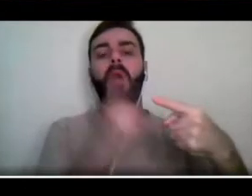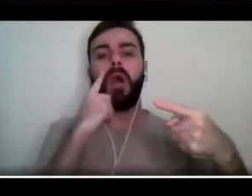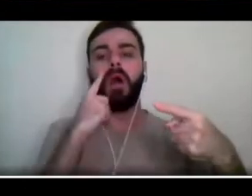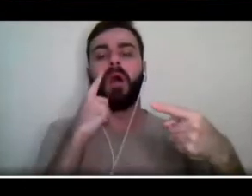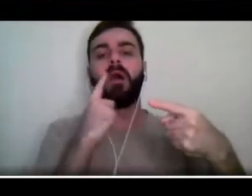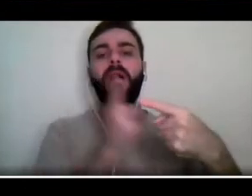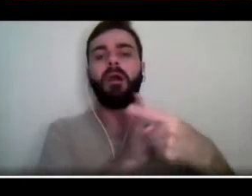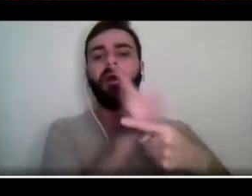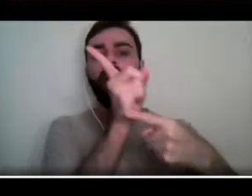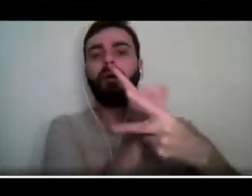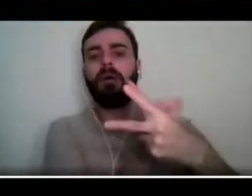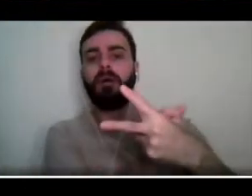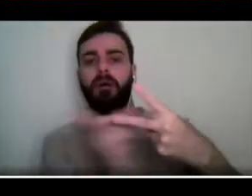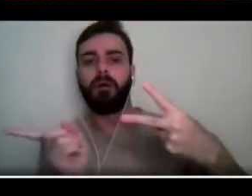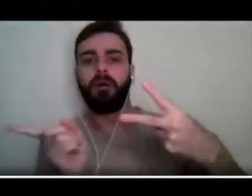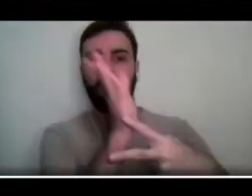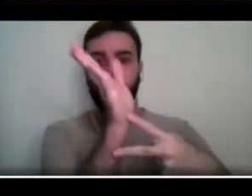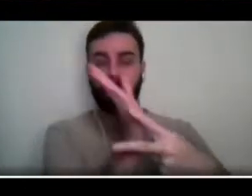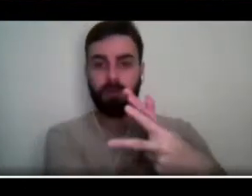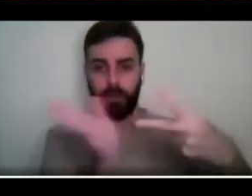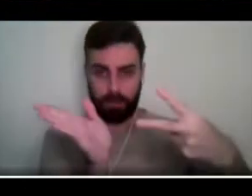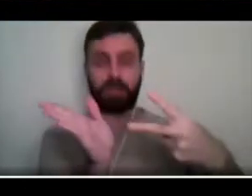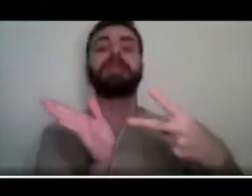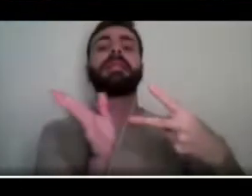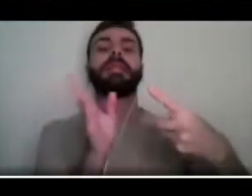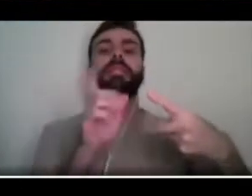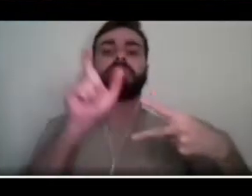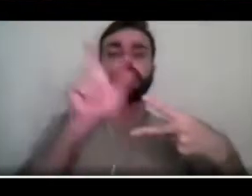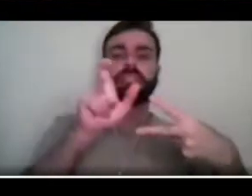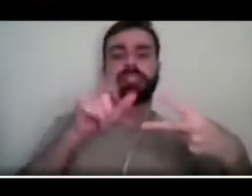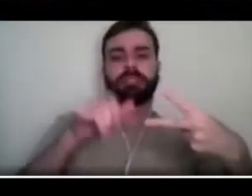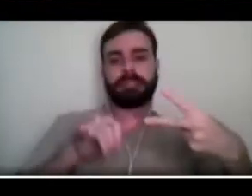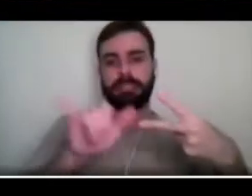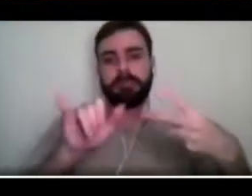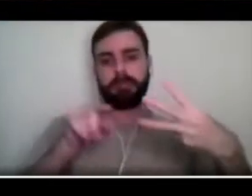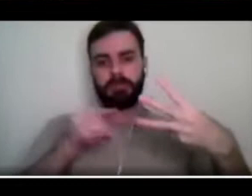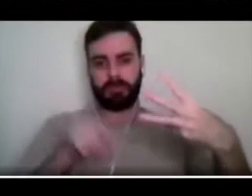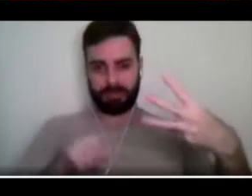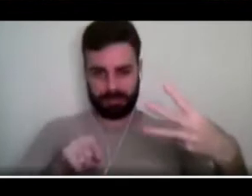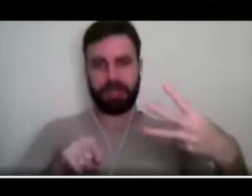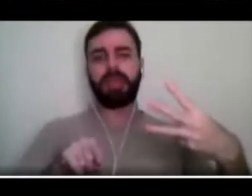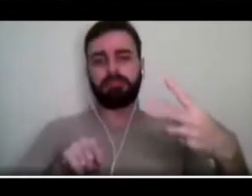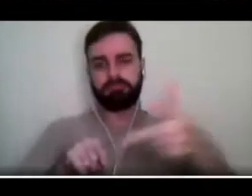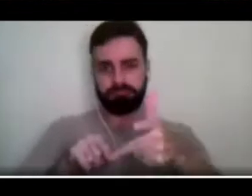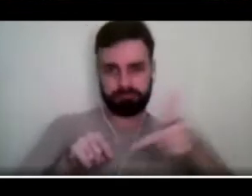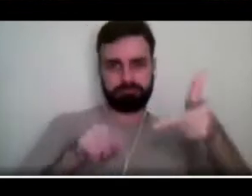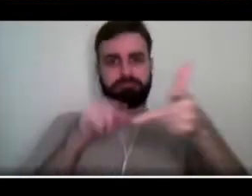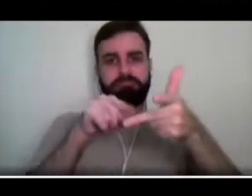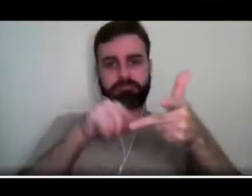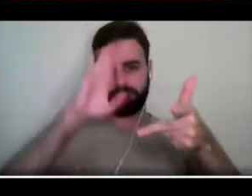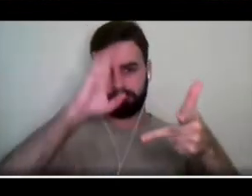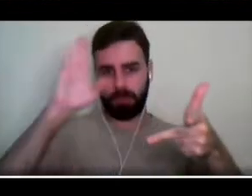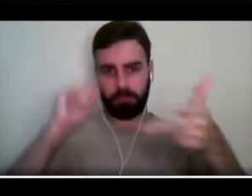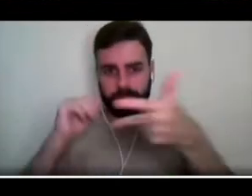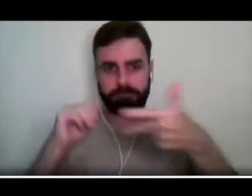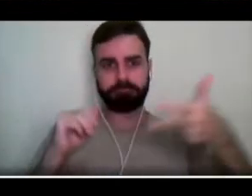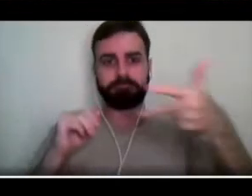decomposto, né, em partes x, y e z, x, y e